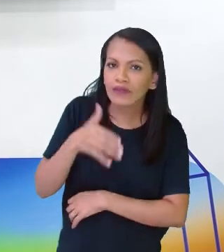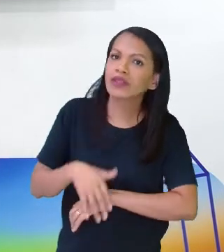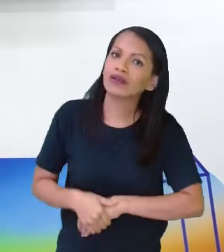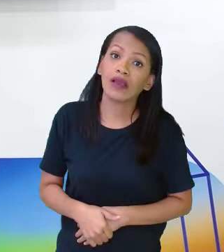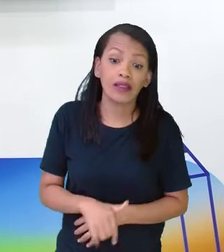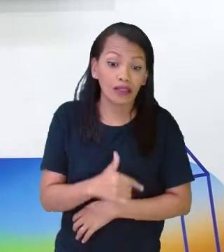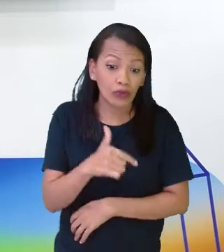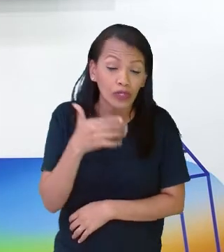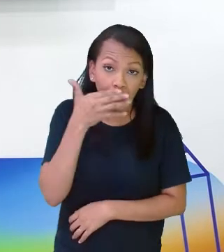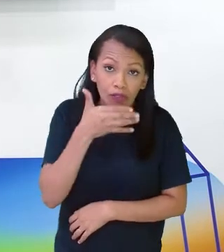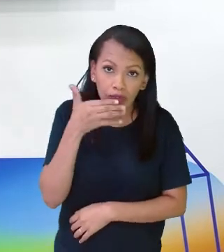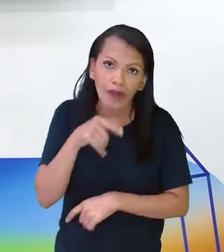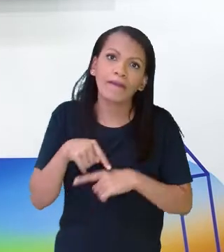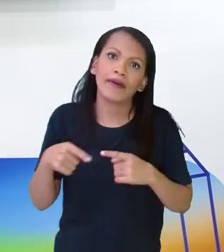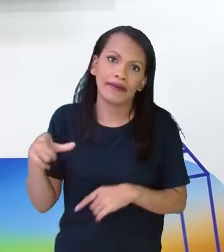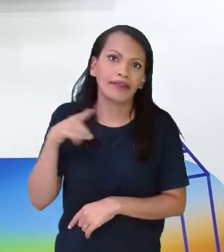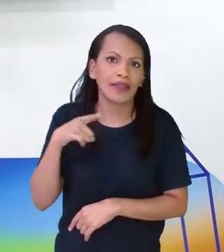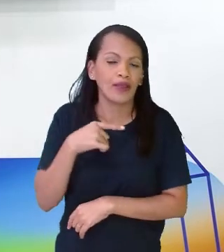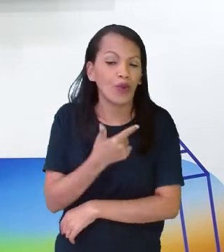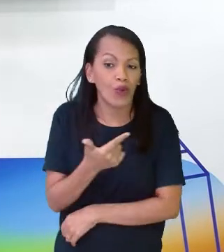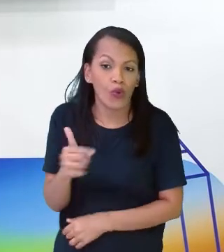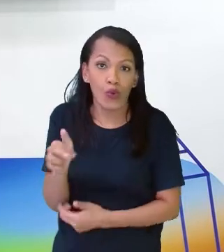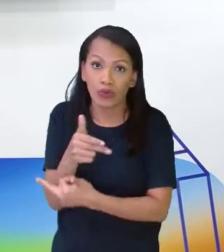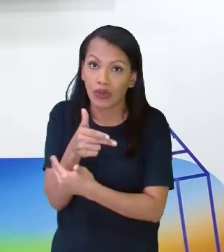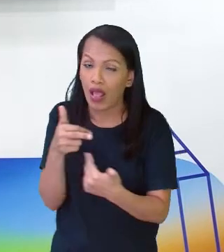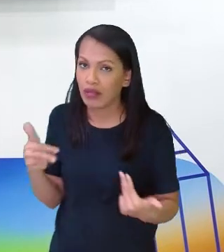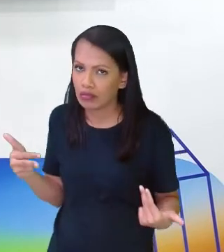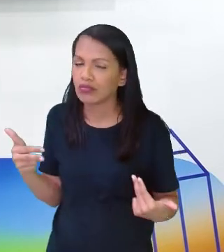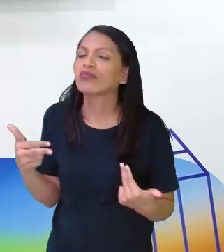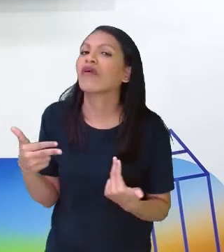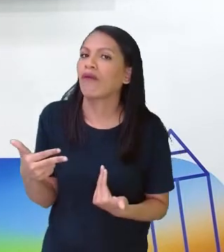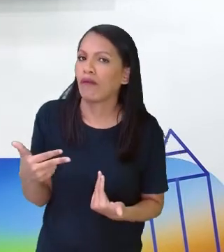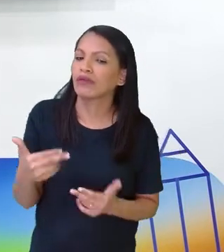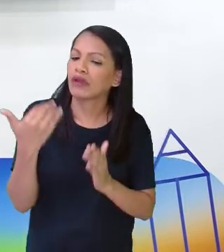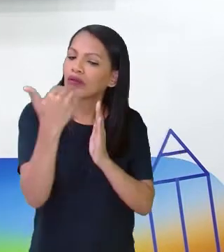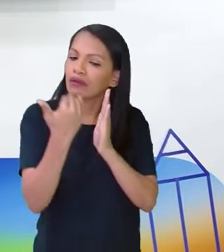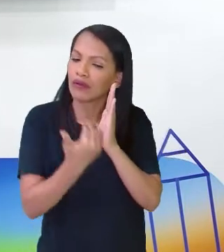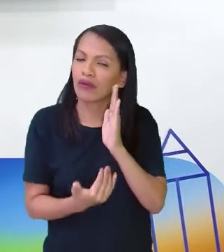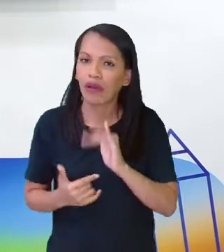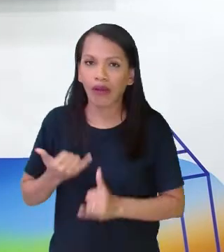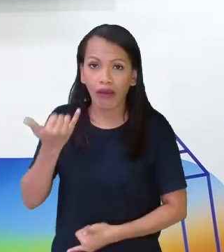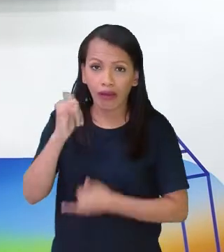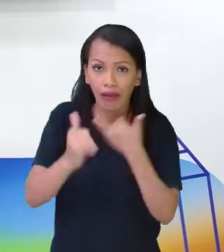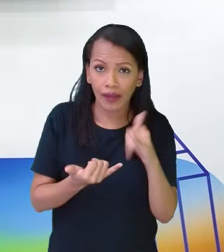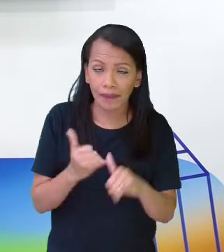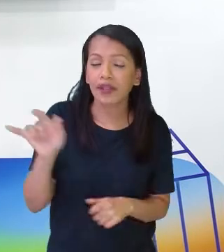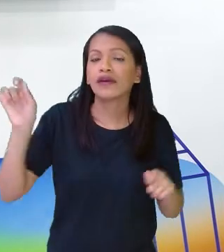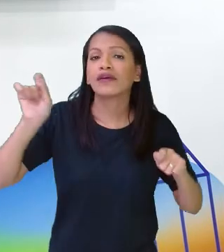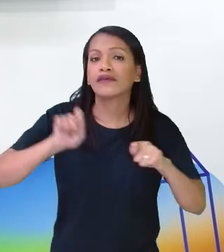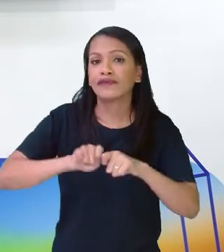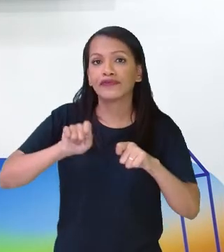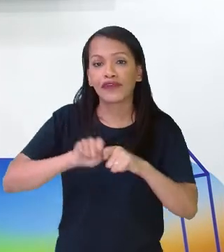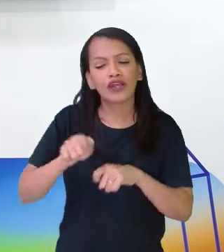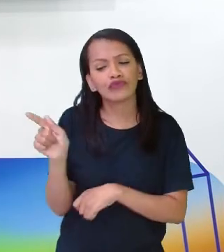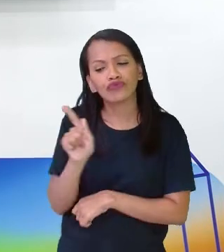tem açúcar, mas tem outros elementos ali, outros compostos químicos que fazem esse